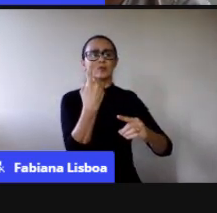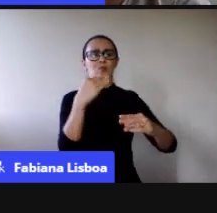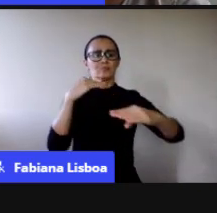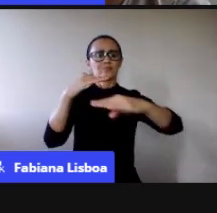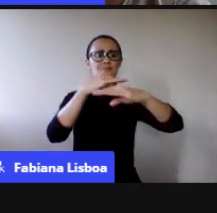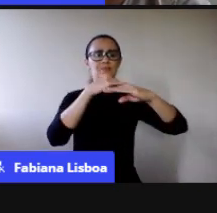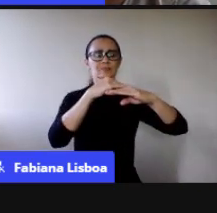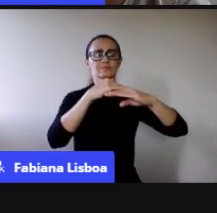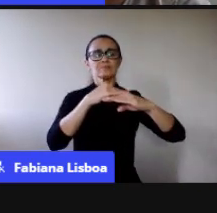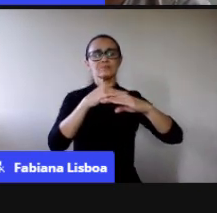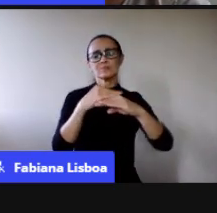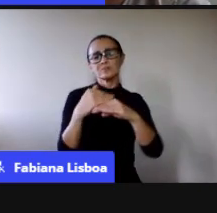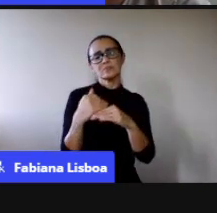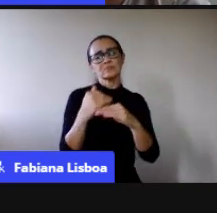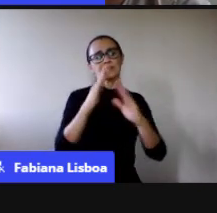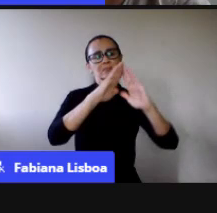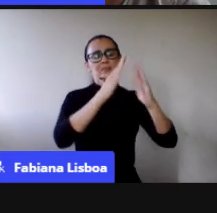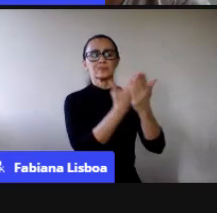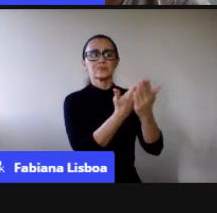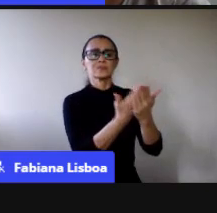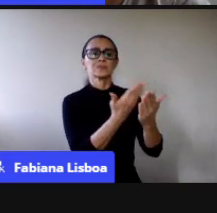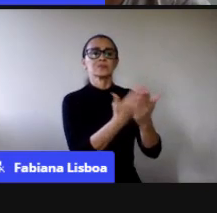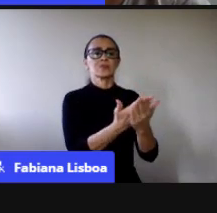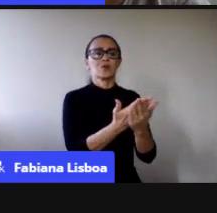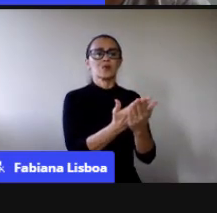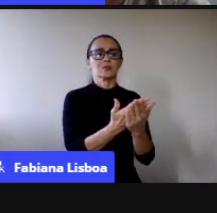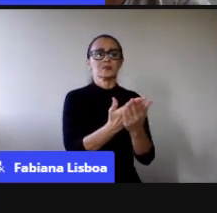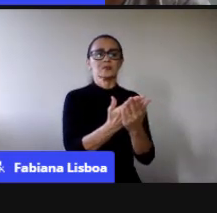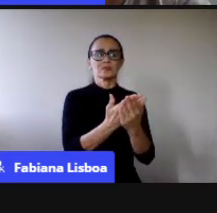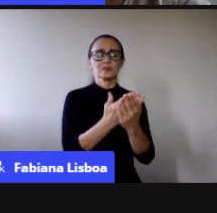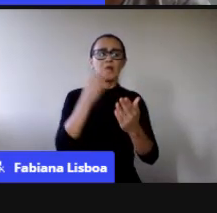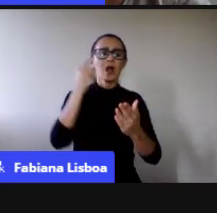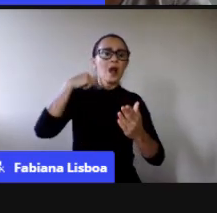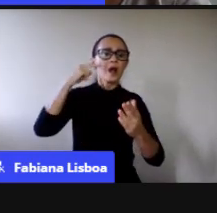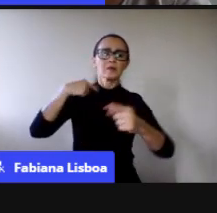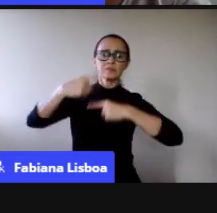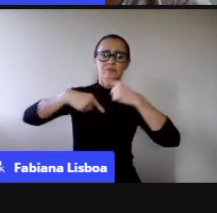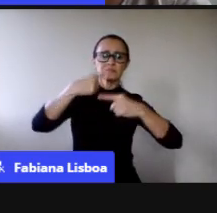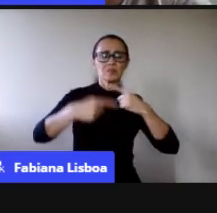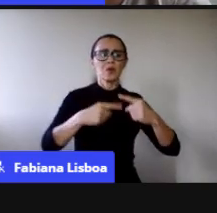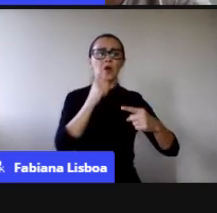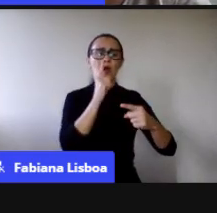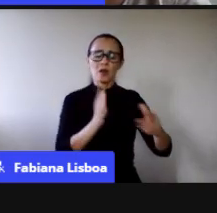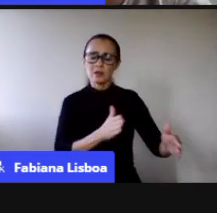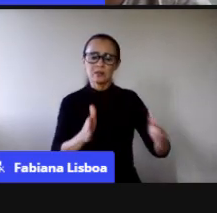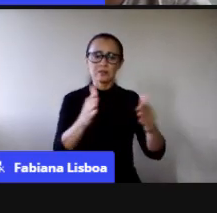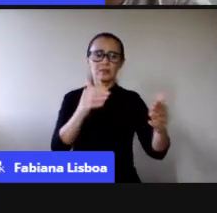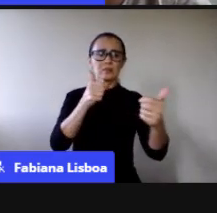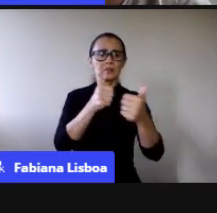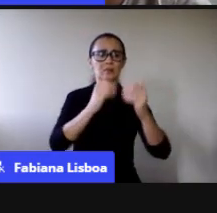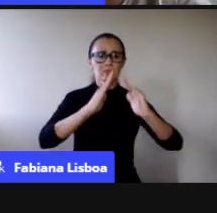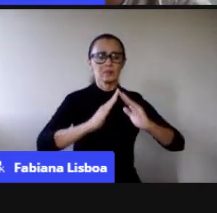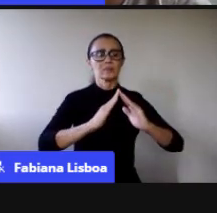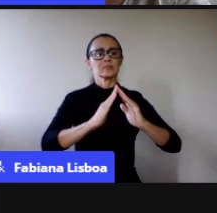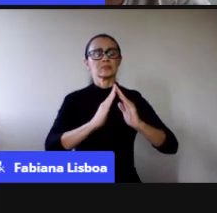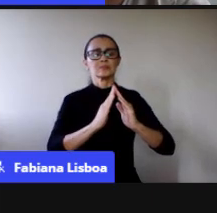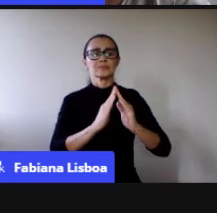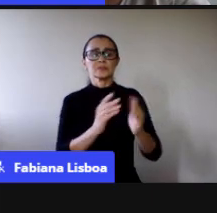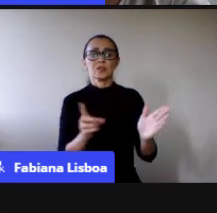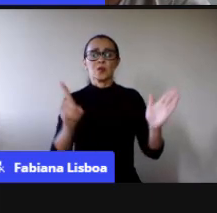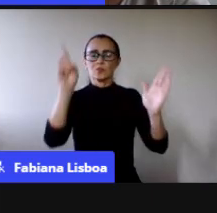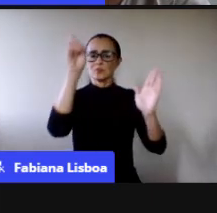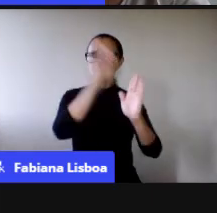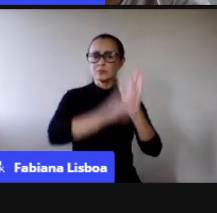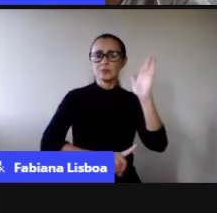as escolas indígenas, quilombolas, ribeirinhas do campo, entre outras, que já têm hoje, né, o direito às suas